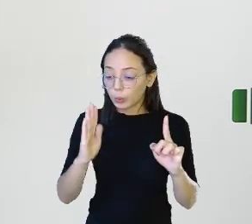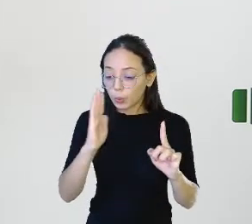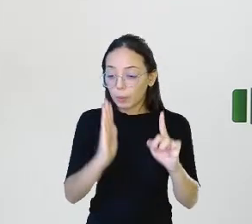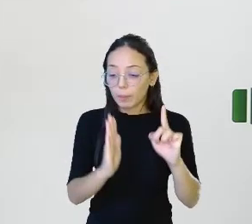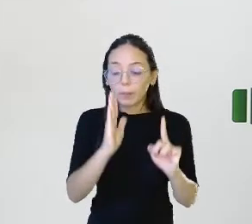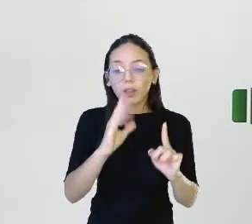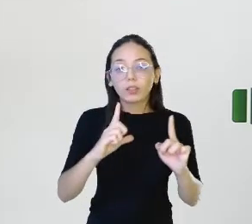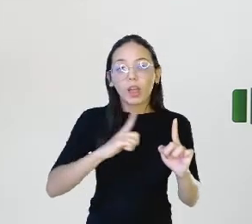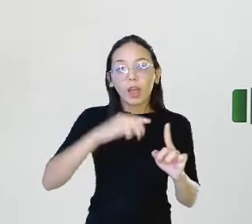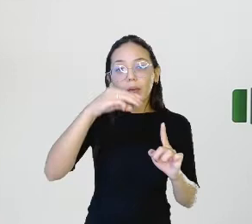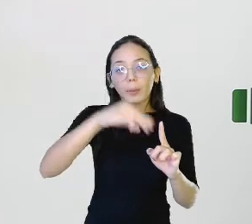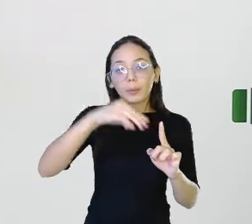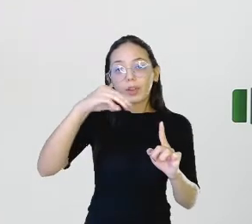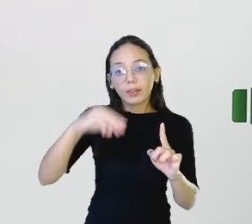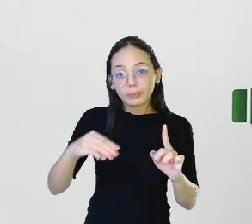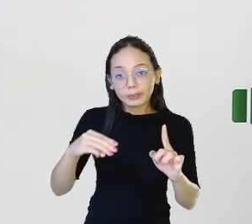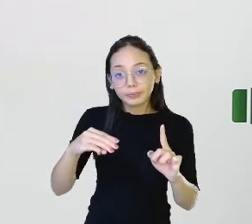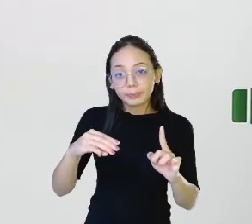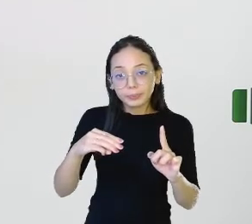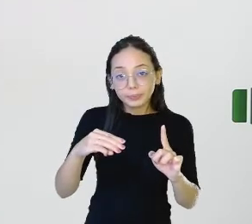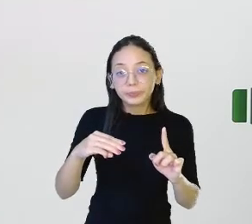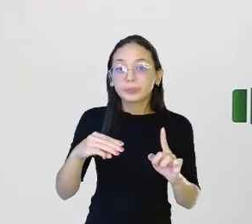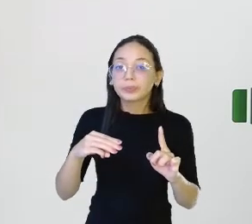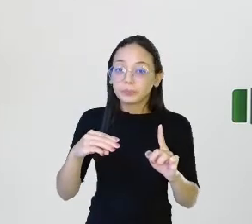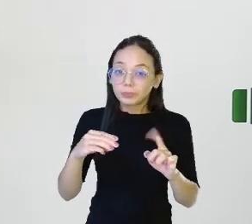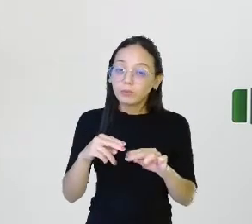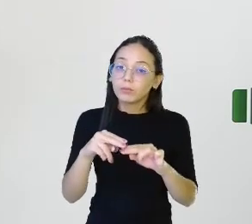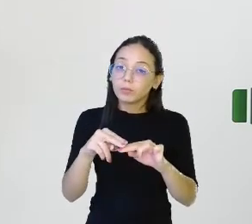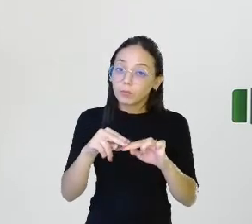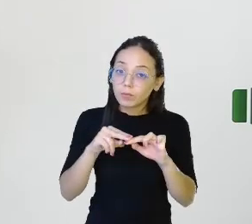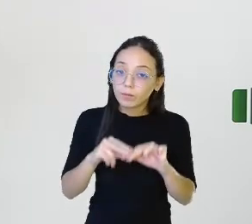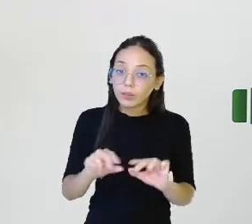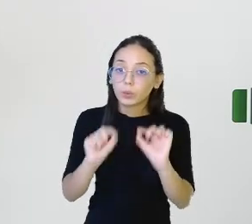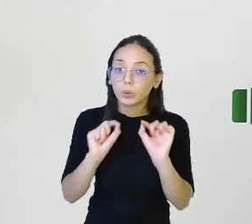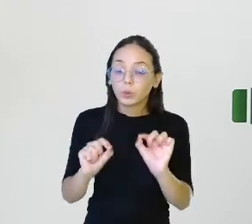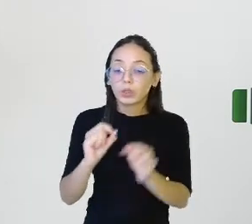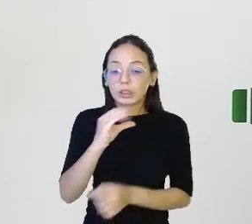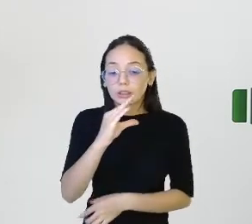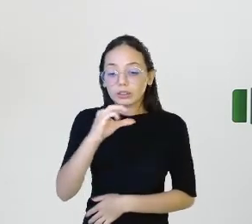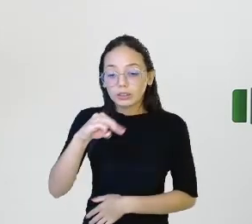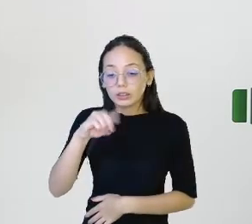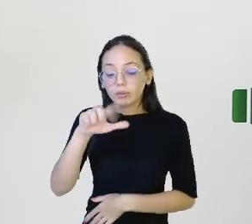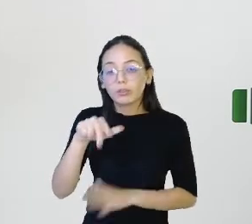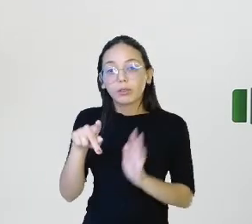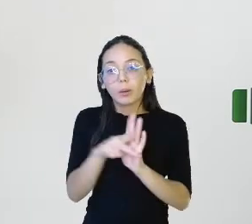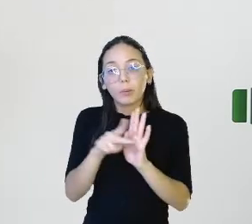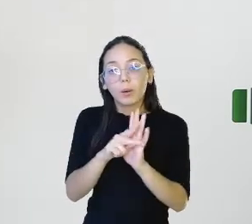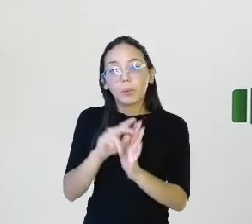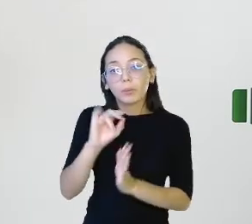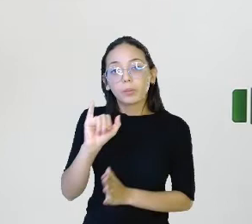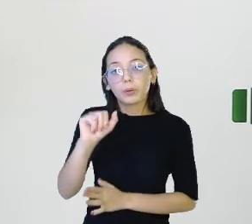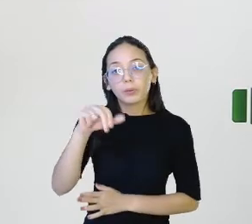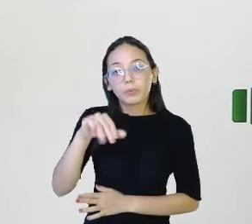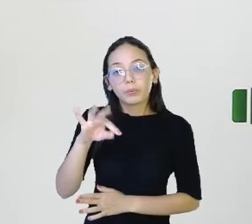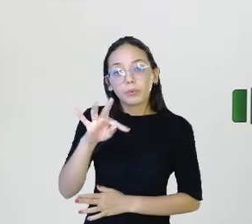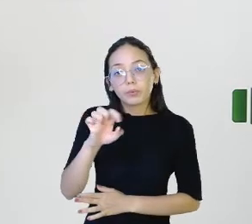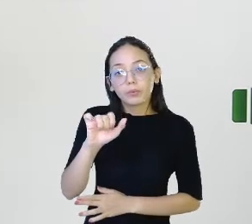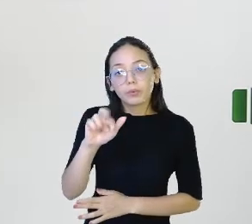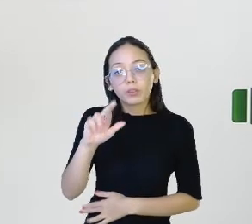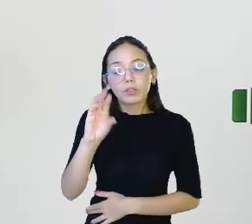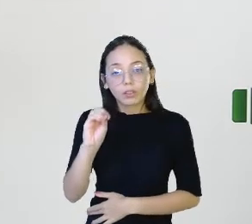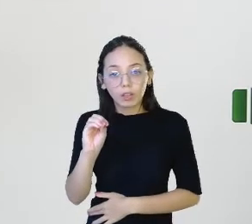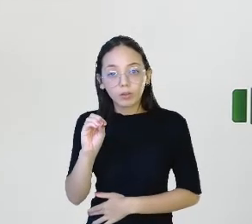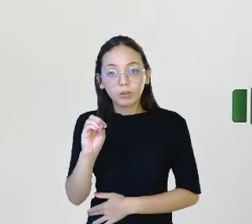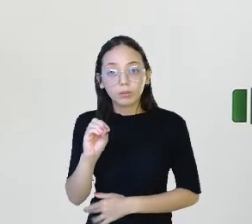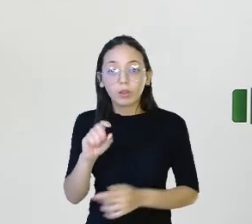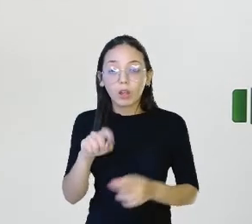os milímetros. Nesse caso específico, o meu centímetro é a parte inteira e o meu milímetro a